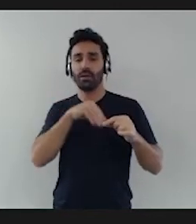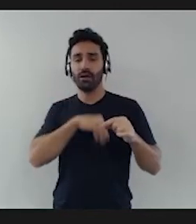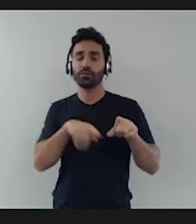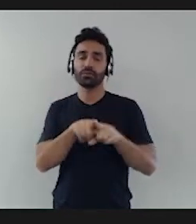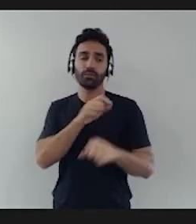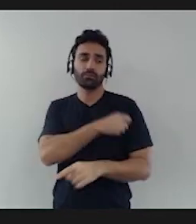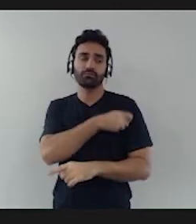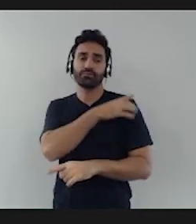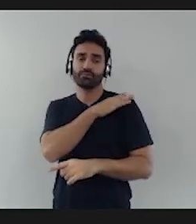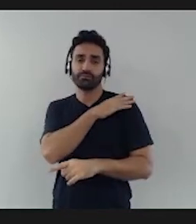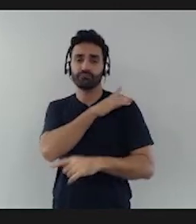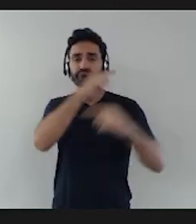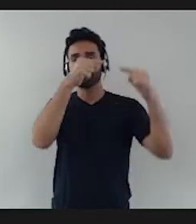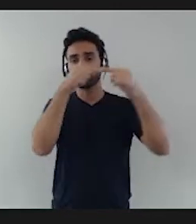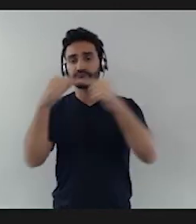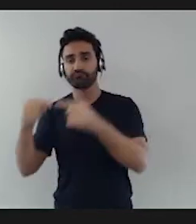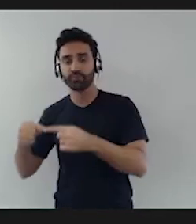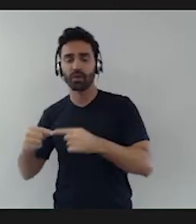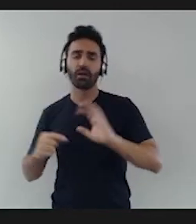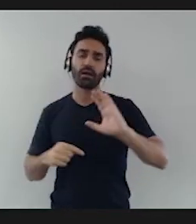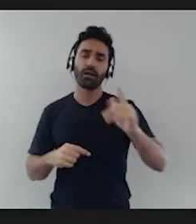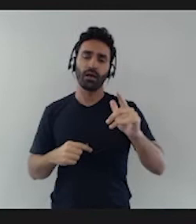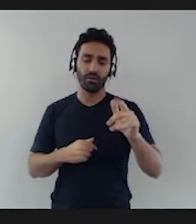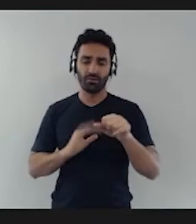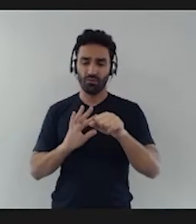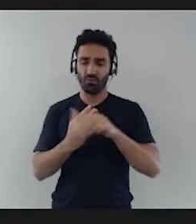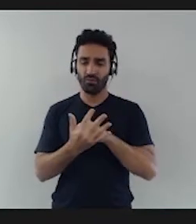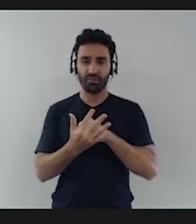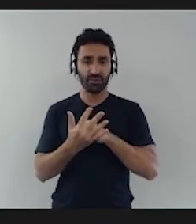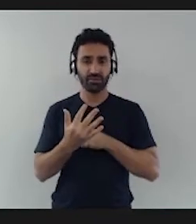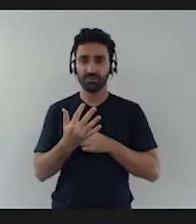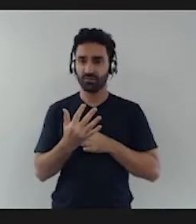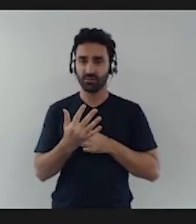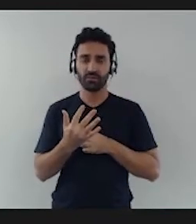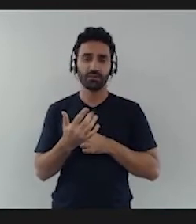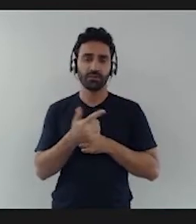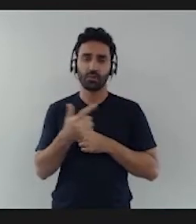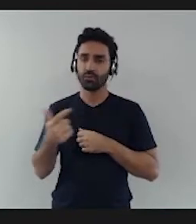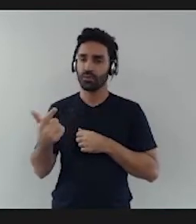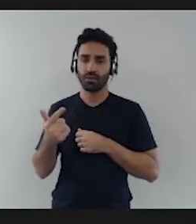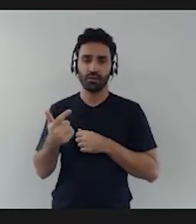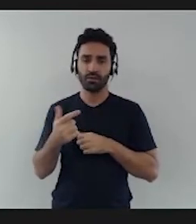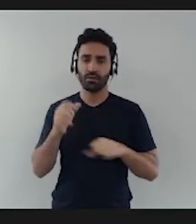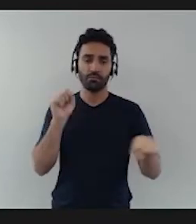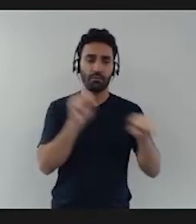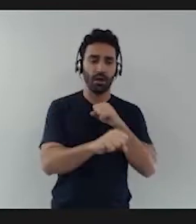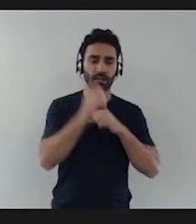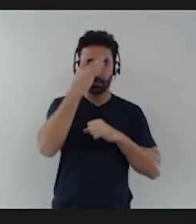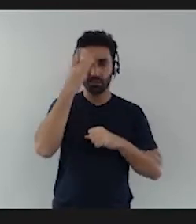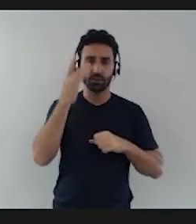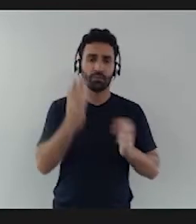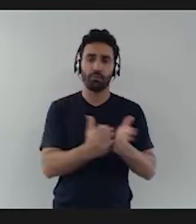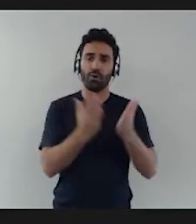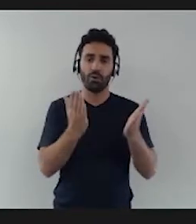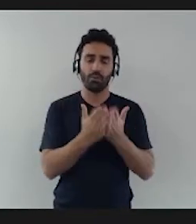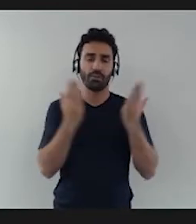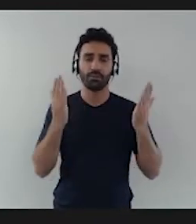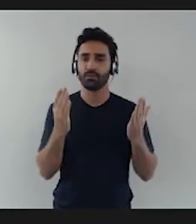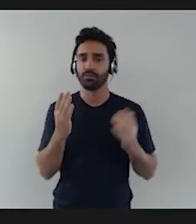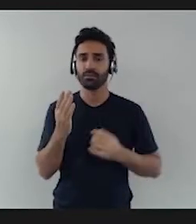É óbvio que a Covid não mata mais as pessoas pobres, porque elas são pobres. Elas